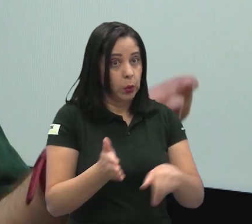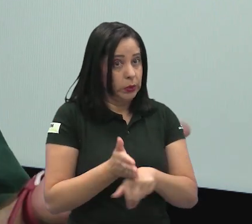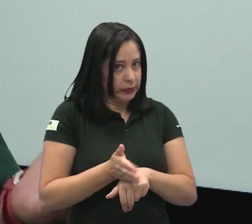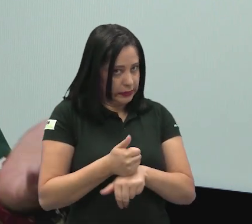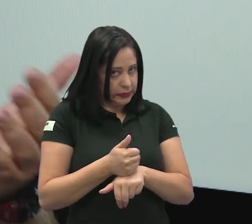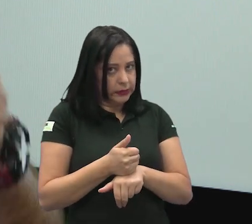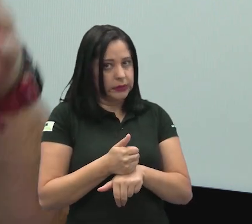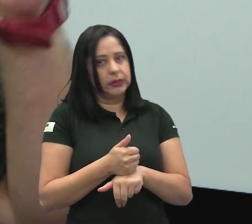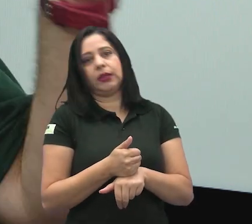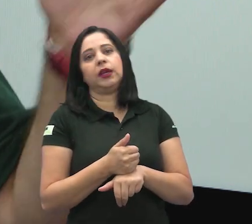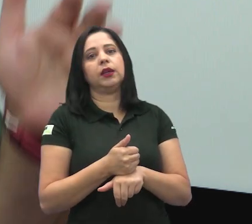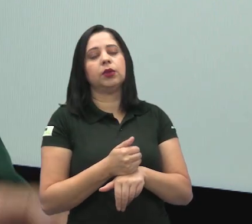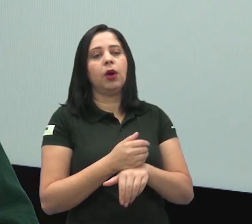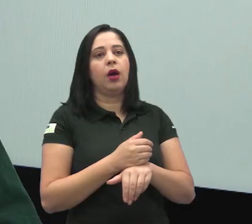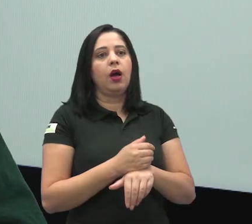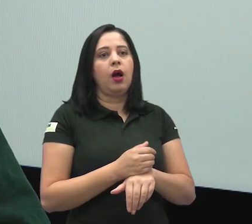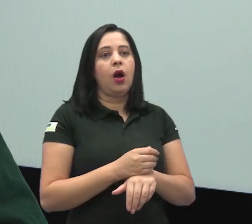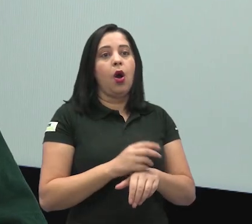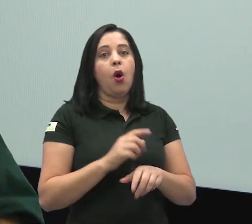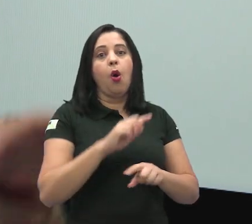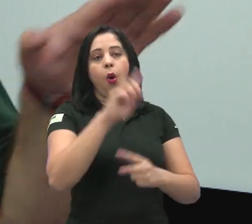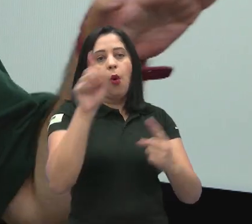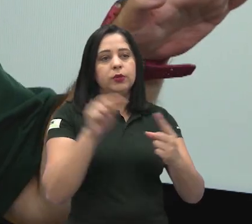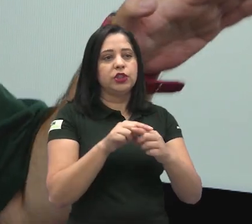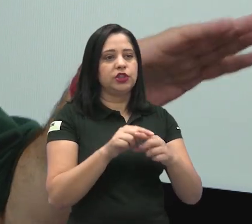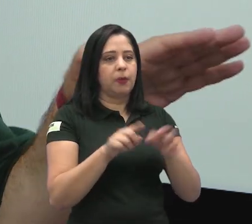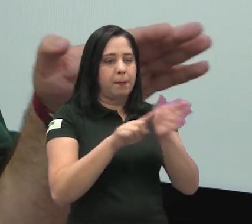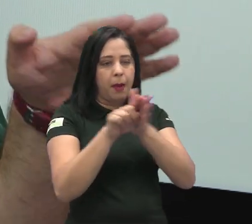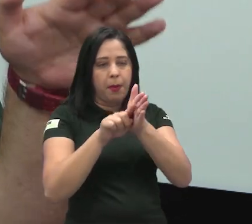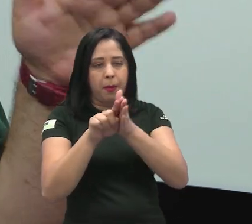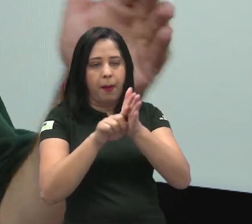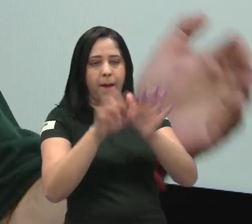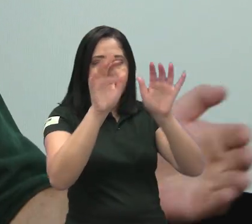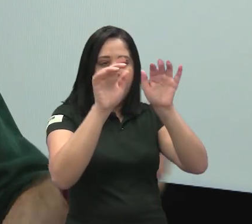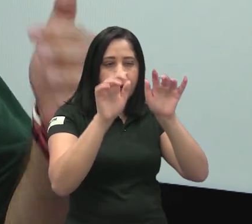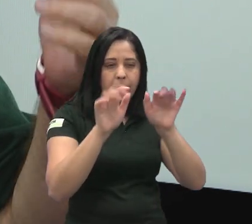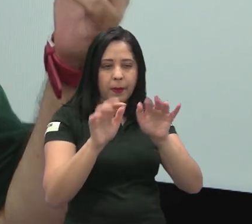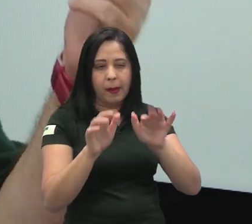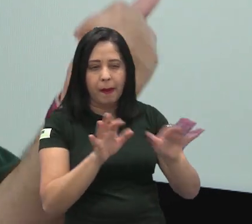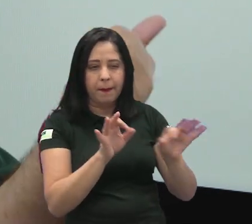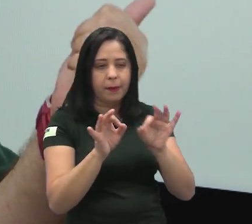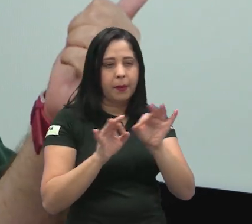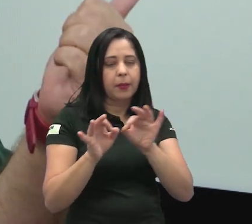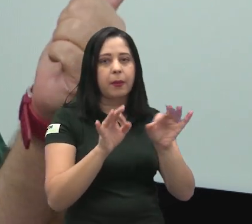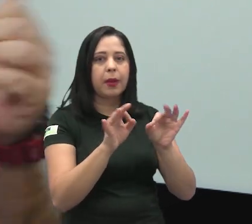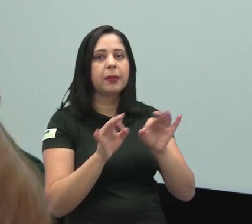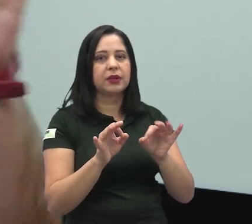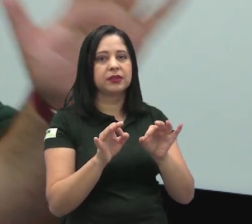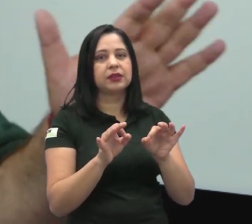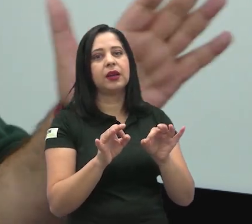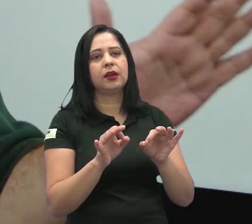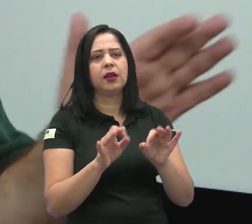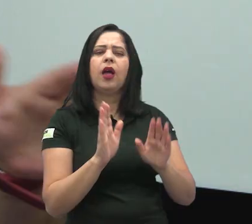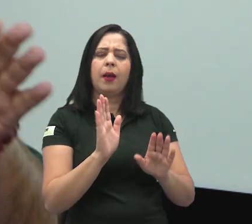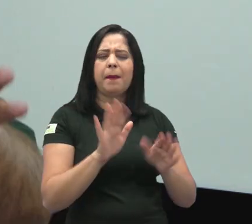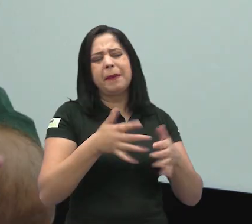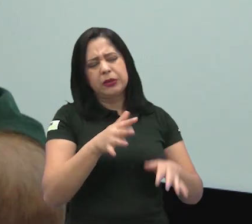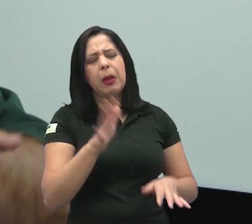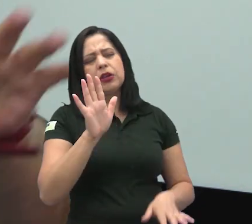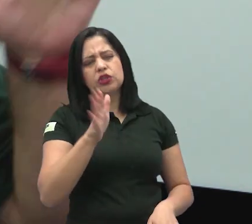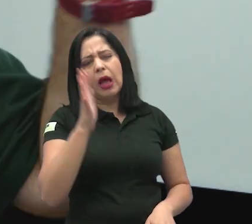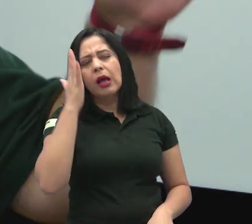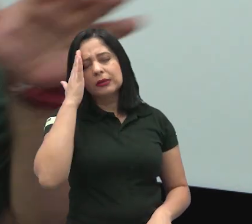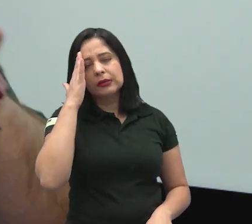que o habitual na segunda-feira para a gente poder avaliar, ver o que tem de mais relevante no final de semana esportivo. A gente mais ou menos já sabe o que